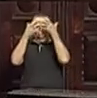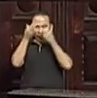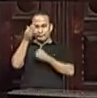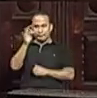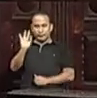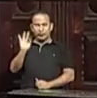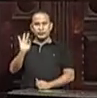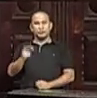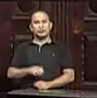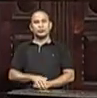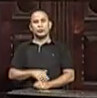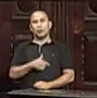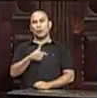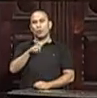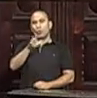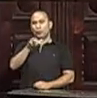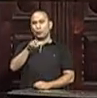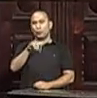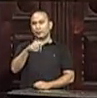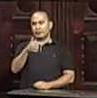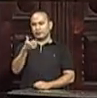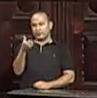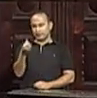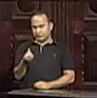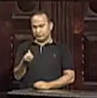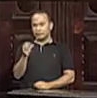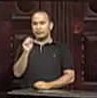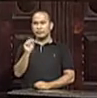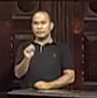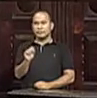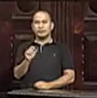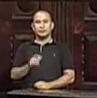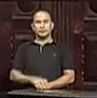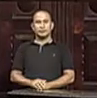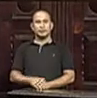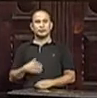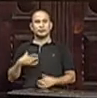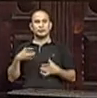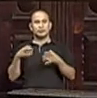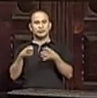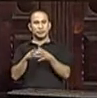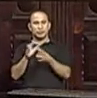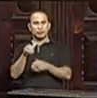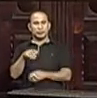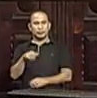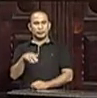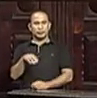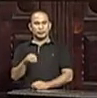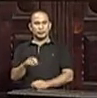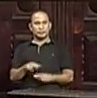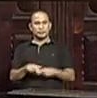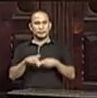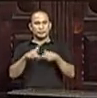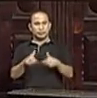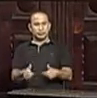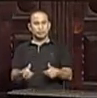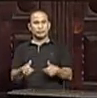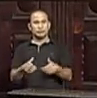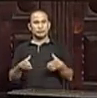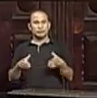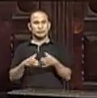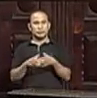Luís XVI, que espoliou os camponeses com cargas